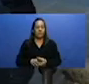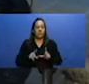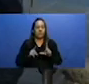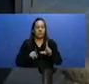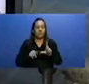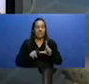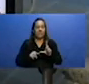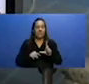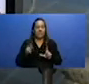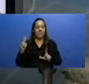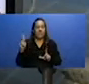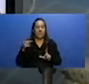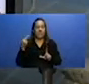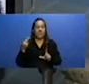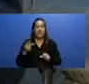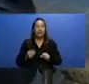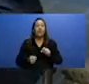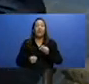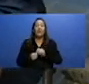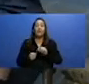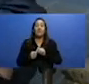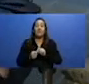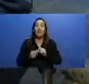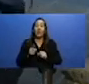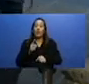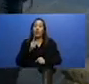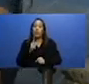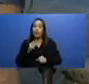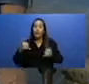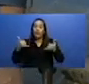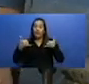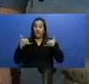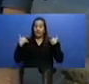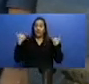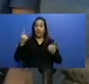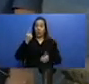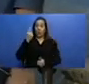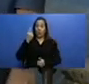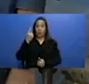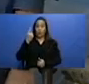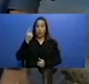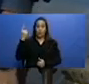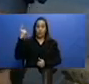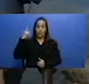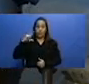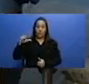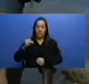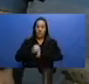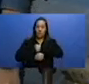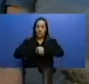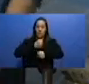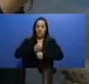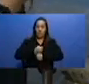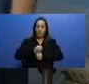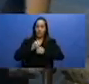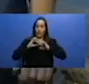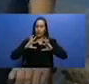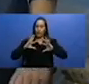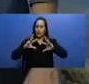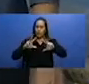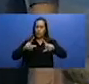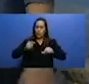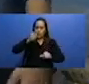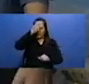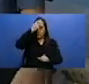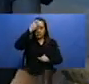E a letra H. Fazer aniversário uma vez no ano. Isso é para todo mundo, você não tem nem que